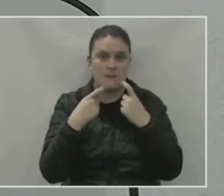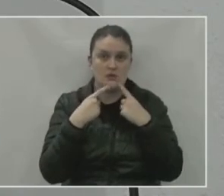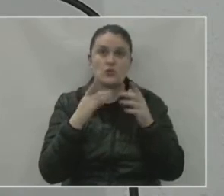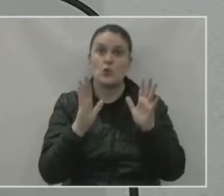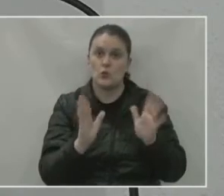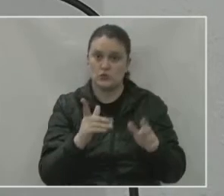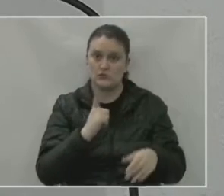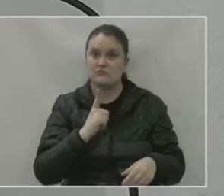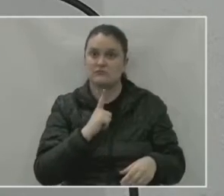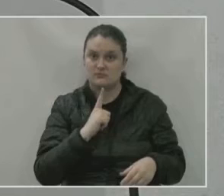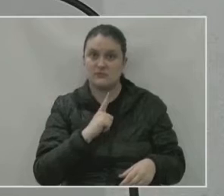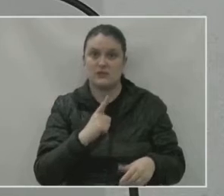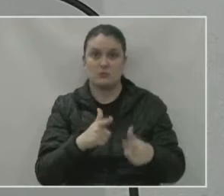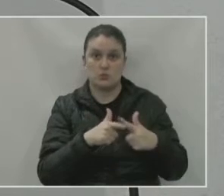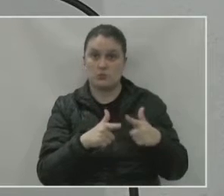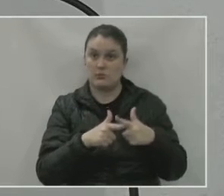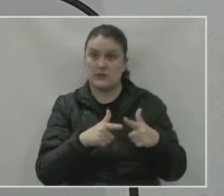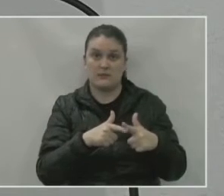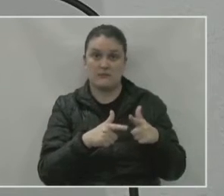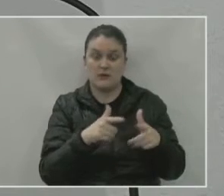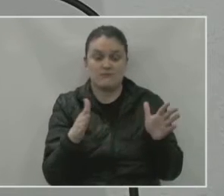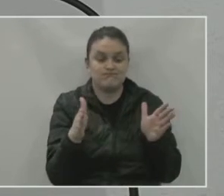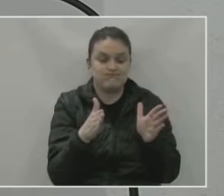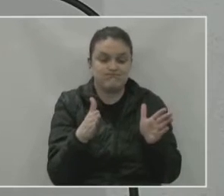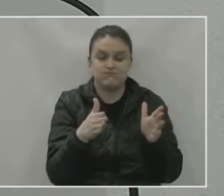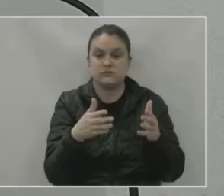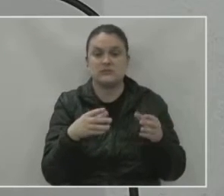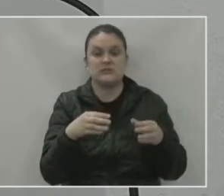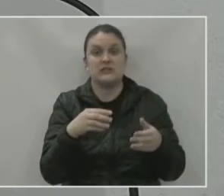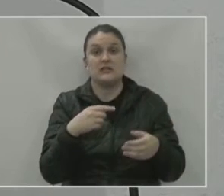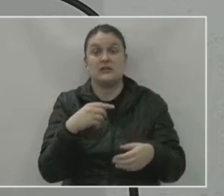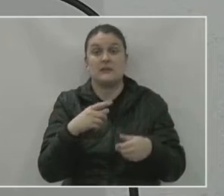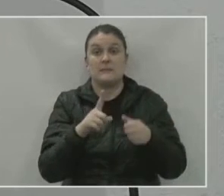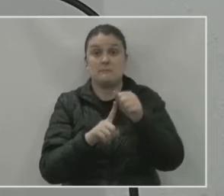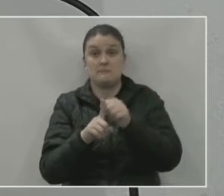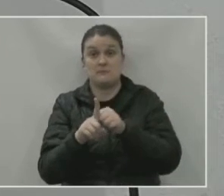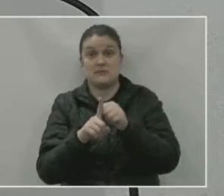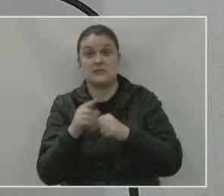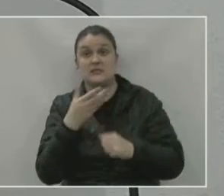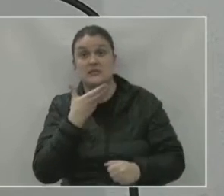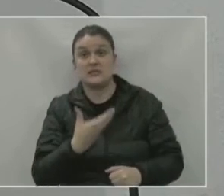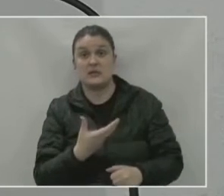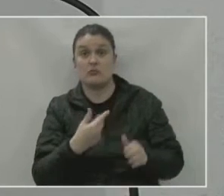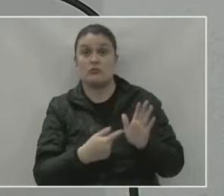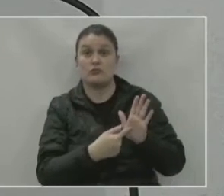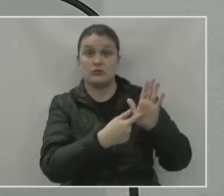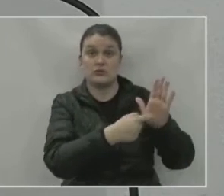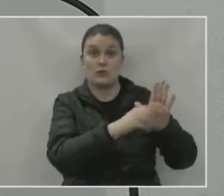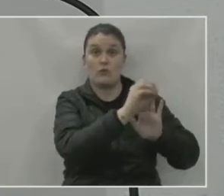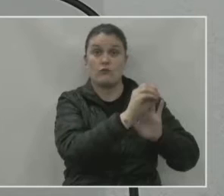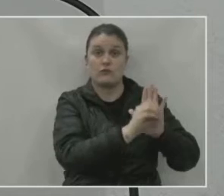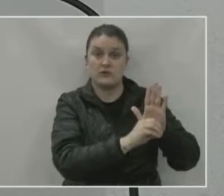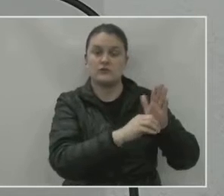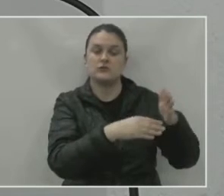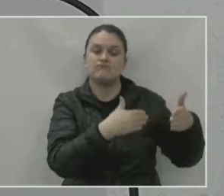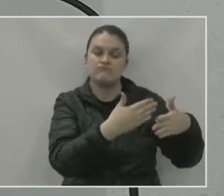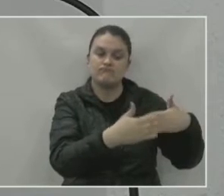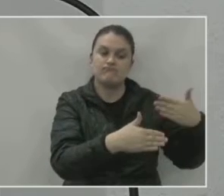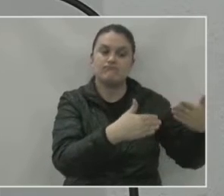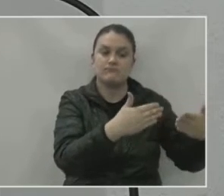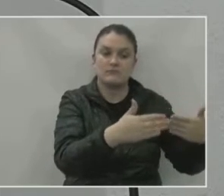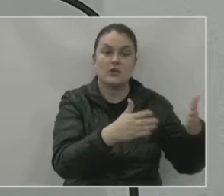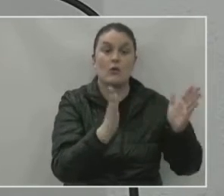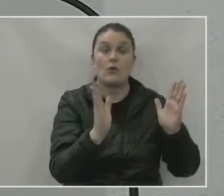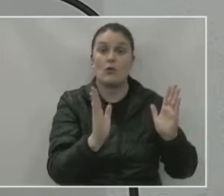hoje existem na 4ª ECDP, nesses terrenos. Então, em dezembro, eu apresentei o ofício, esse ofício tramitou, e